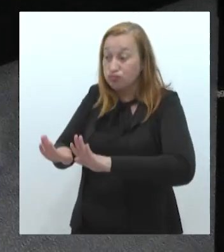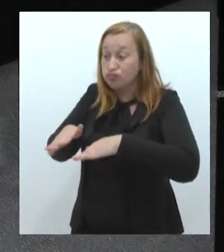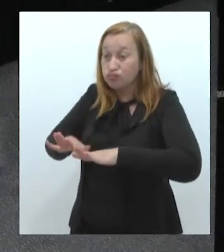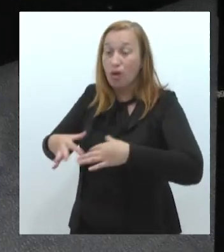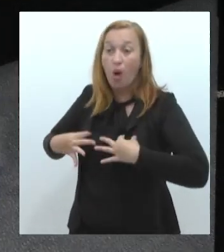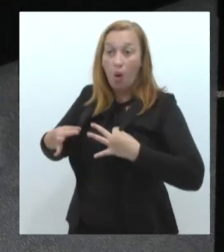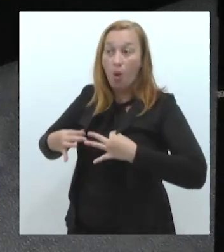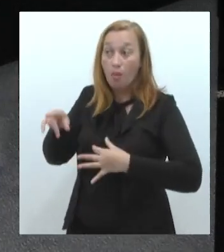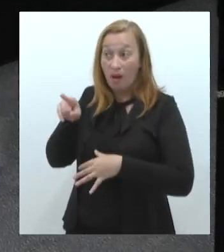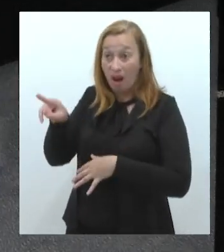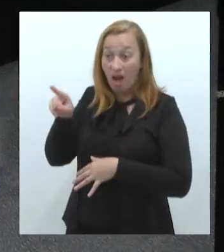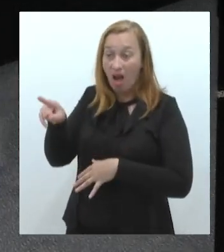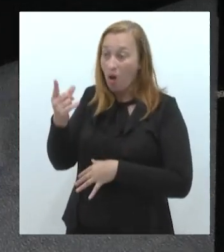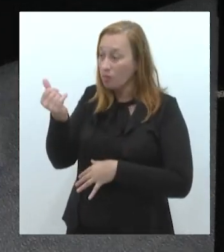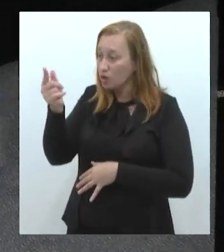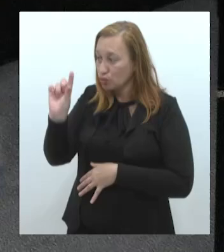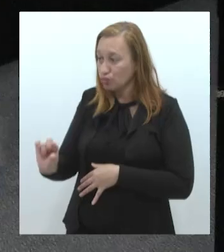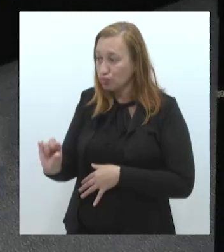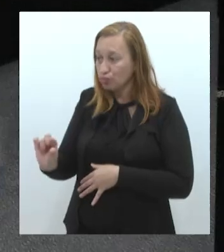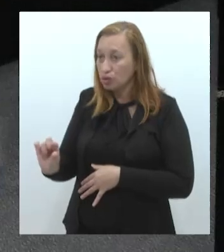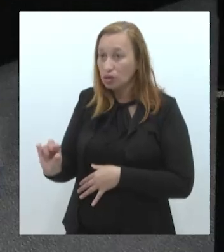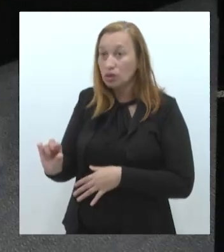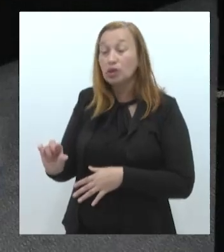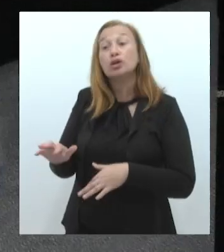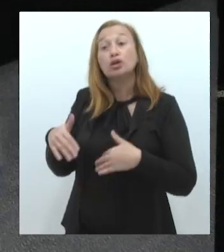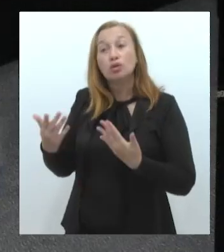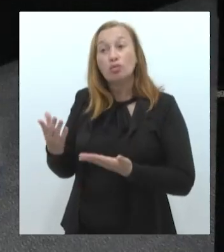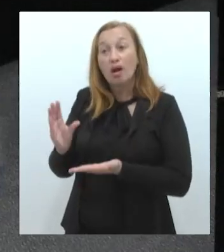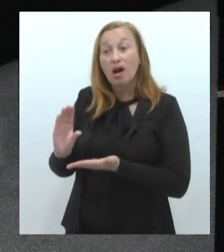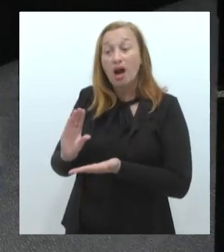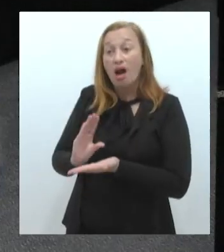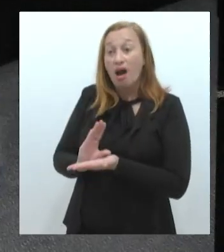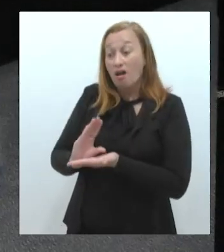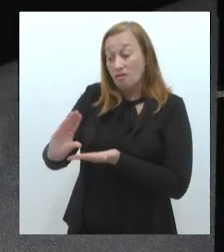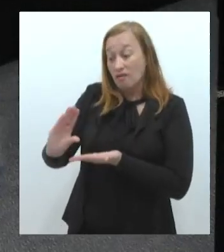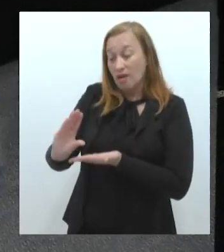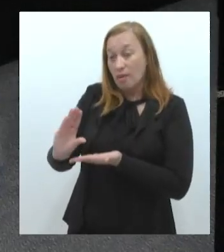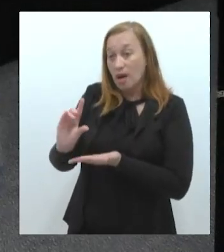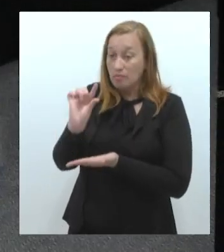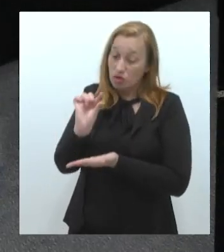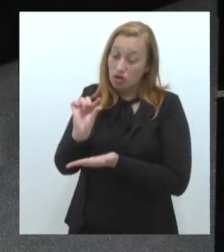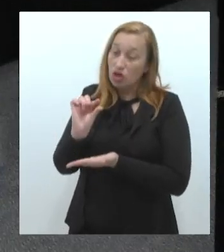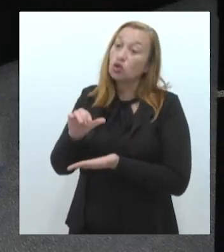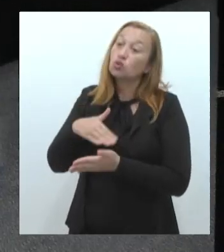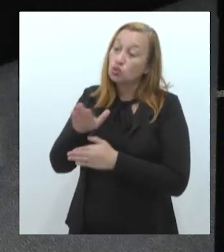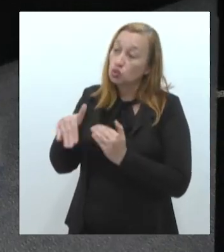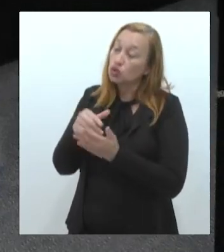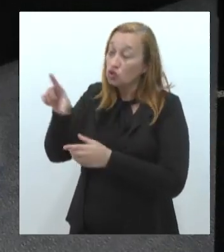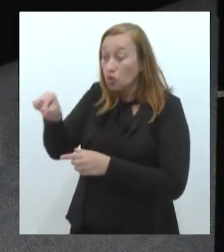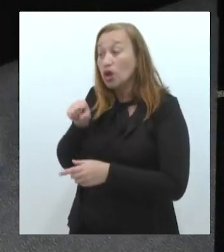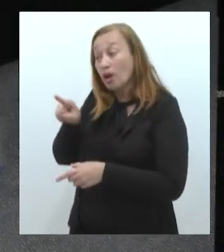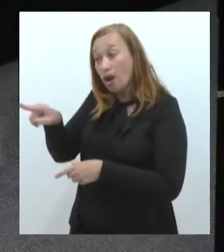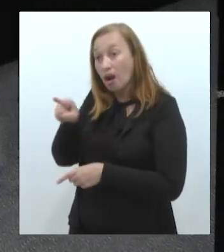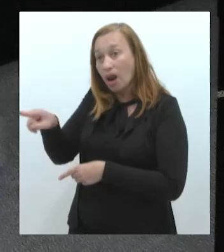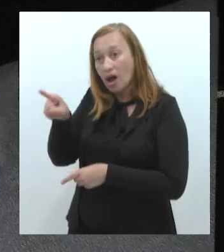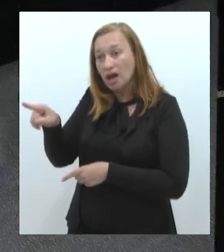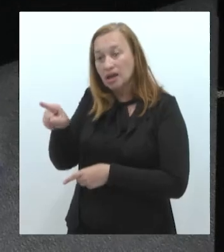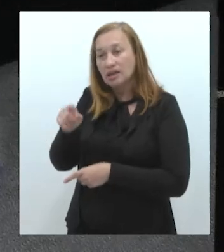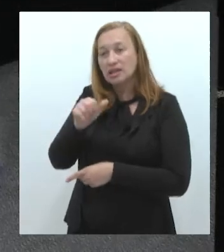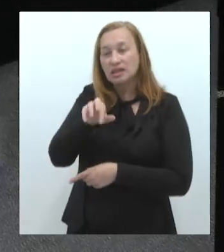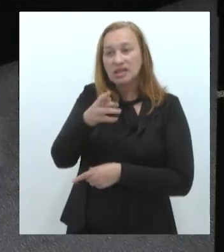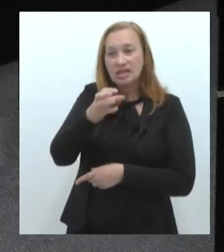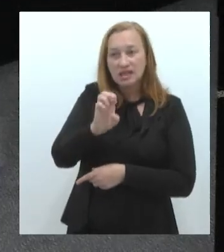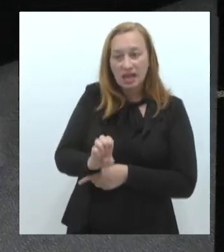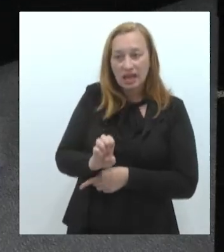era um preço mais econômico. E como a verba é curta, quer dizer, todos optaram por lá, pelo menos da série ouro e